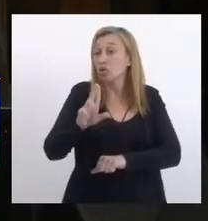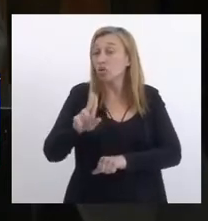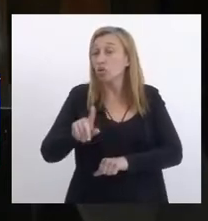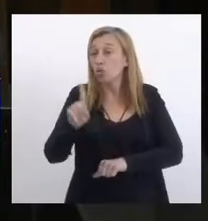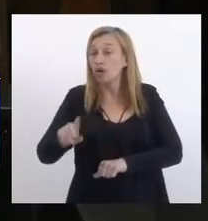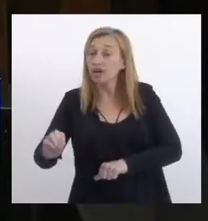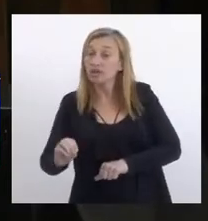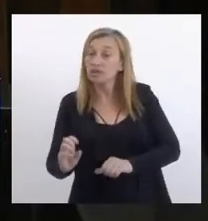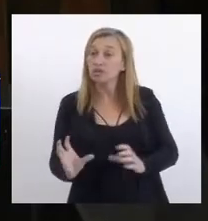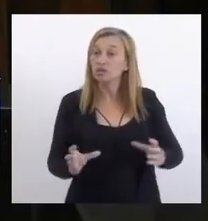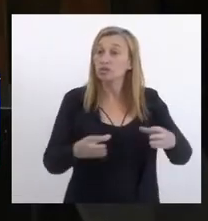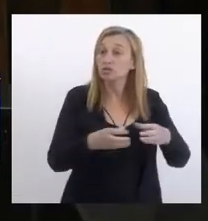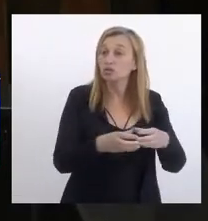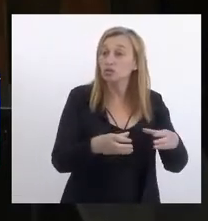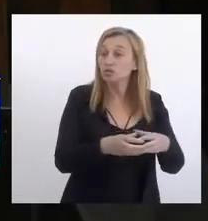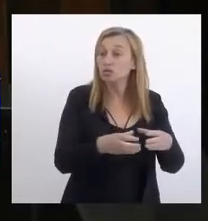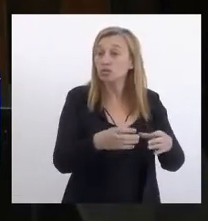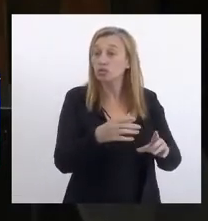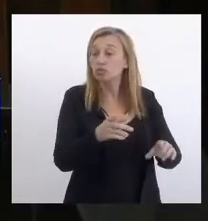num campus da UERJ.